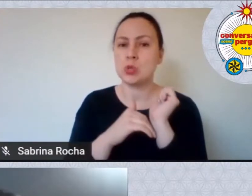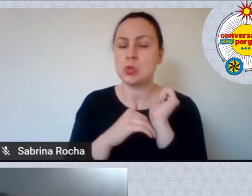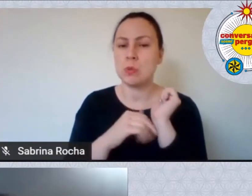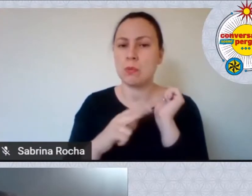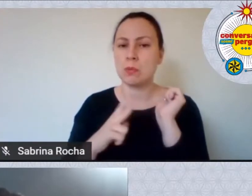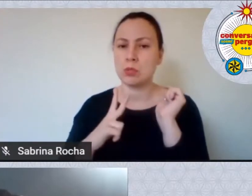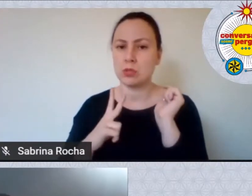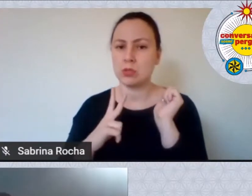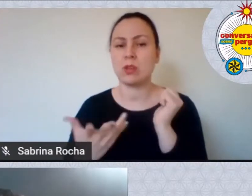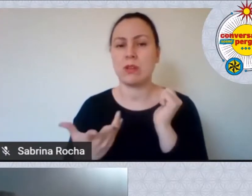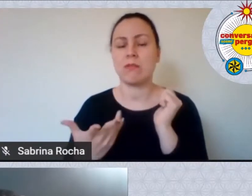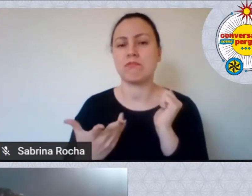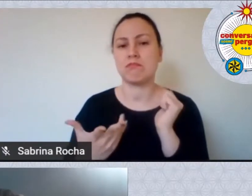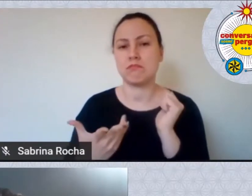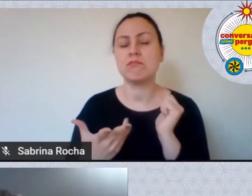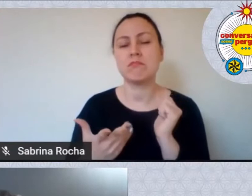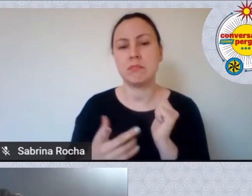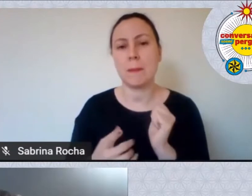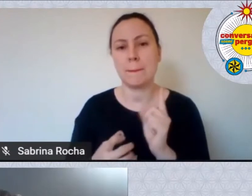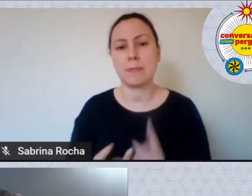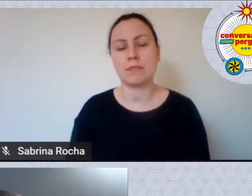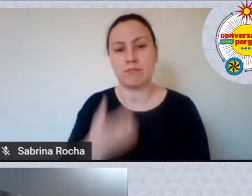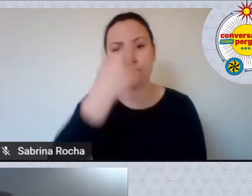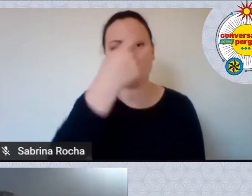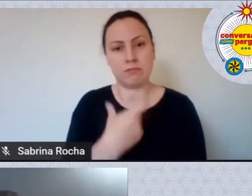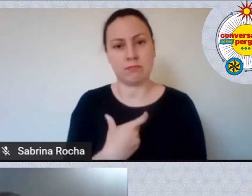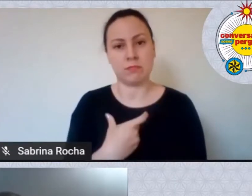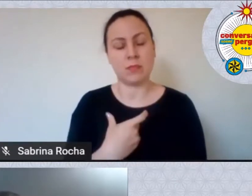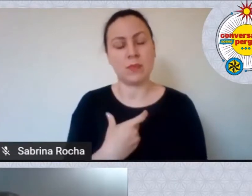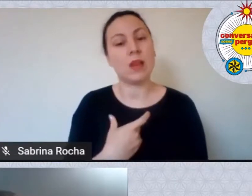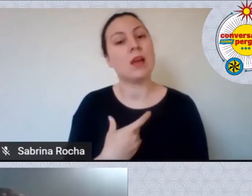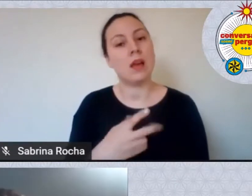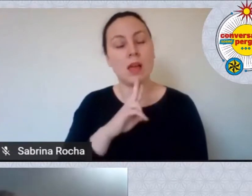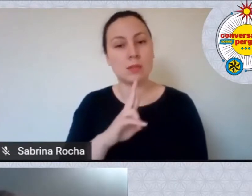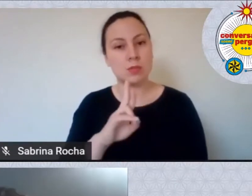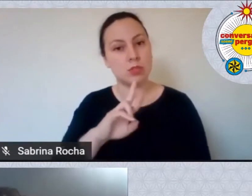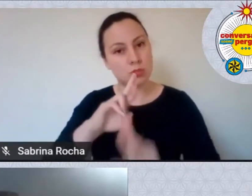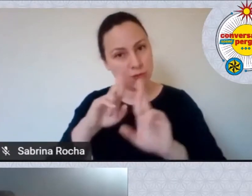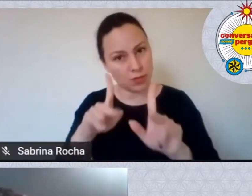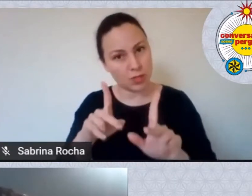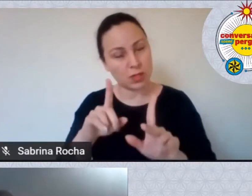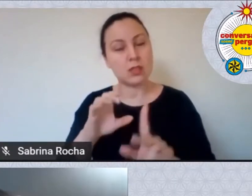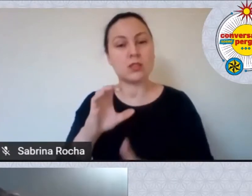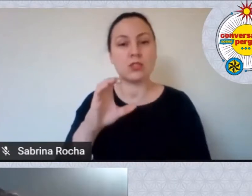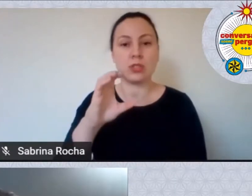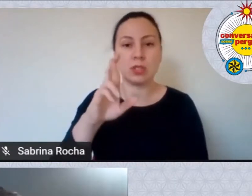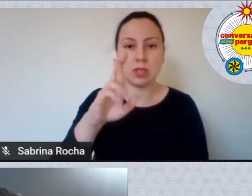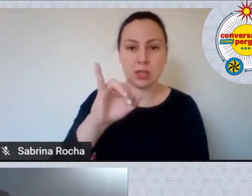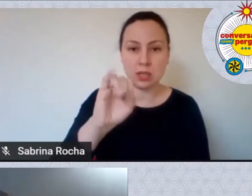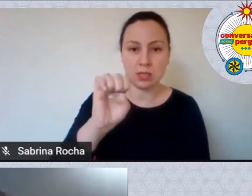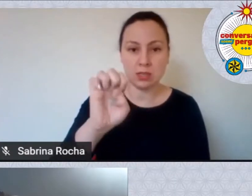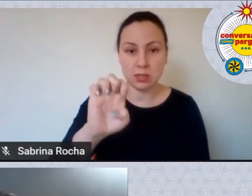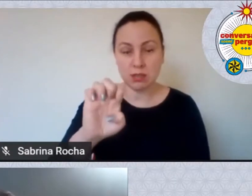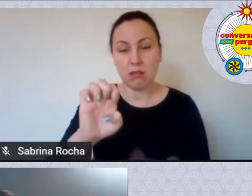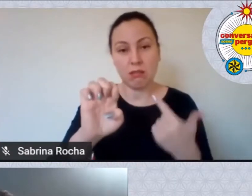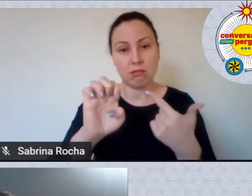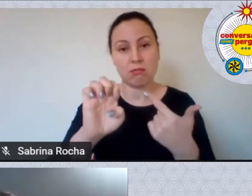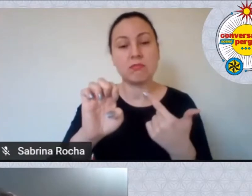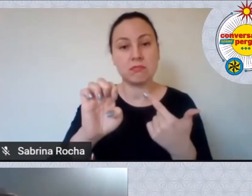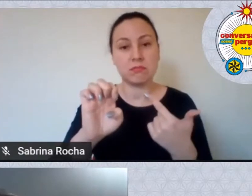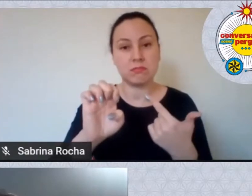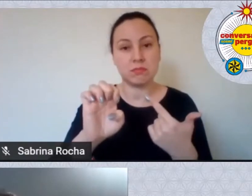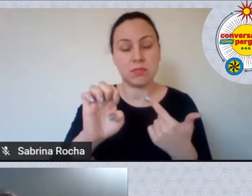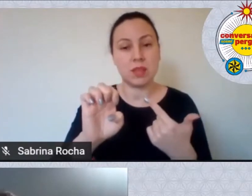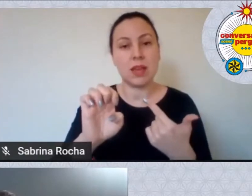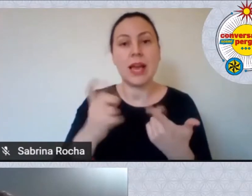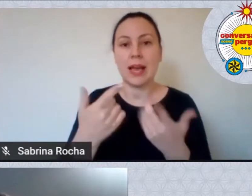porque elas de fato são respostas diferentes para a crise, para a dor e para o sofrimento do outro e o seu.